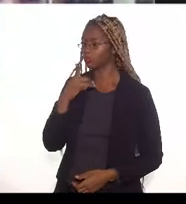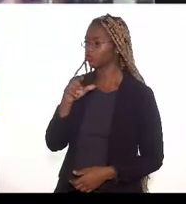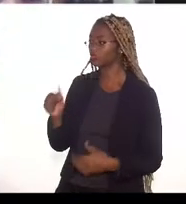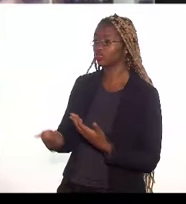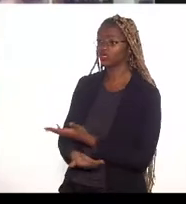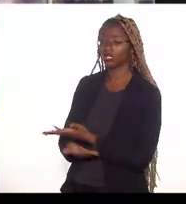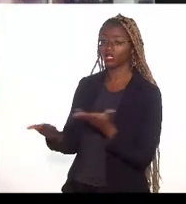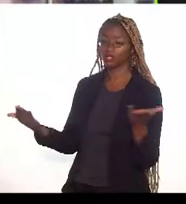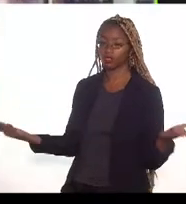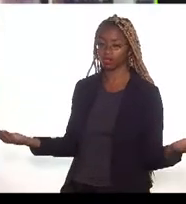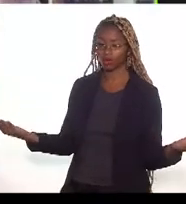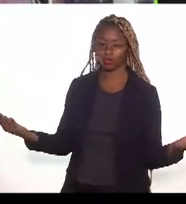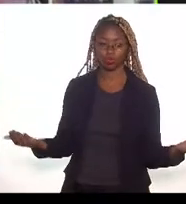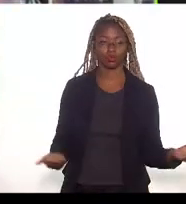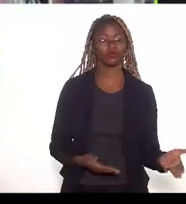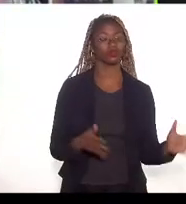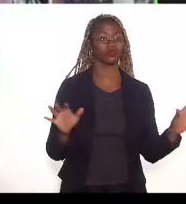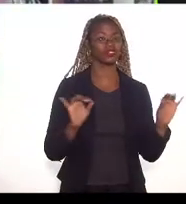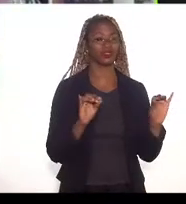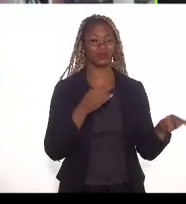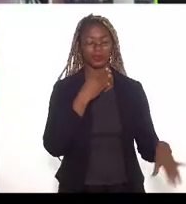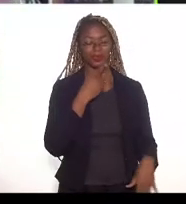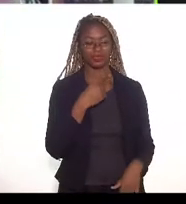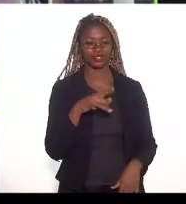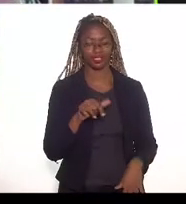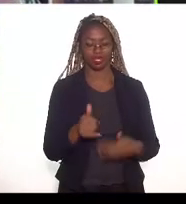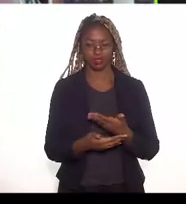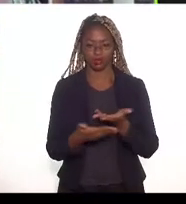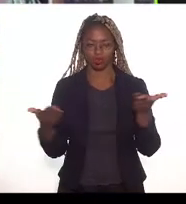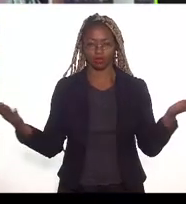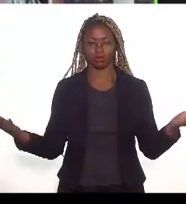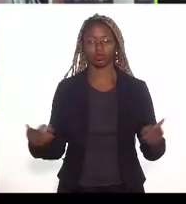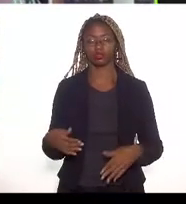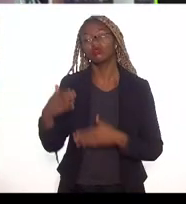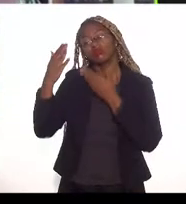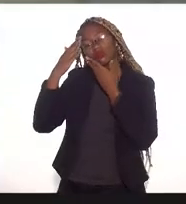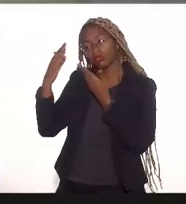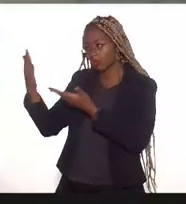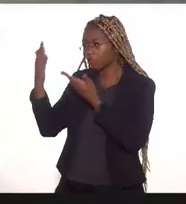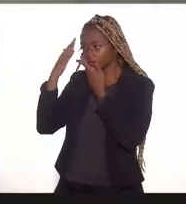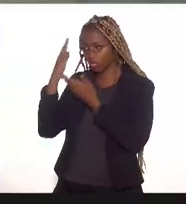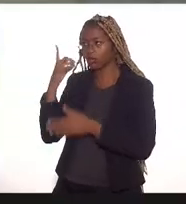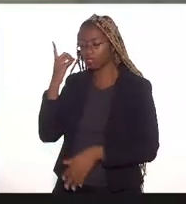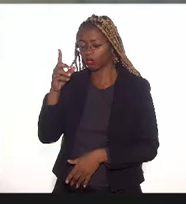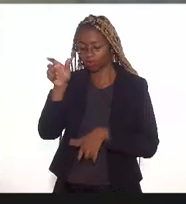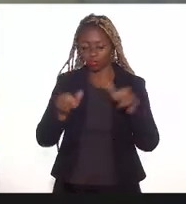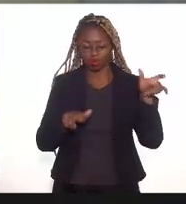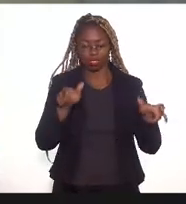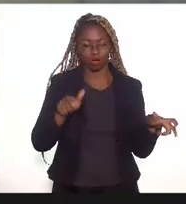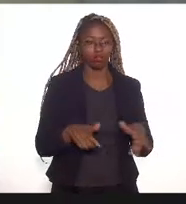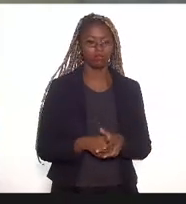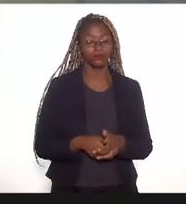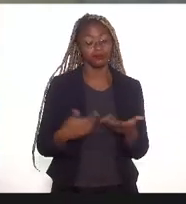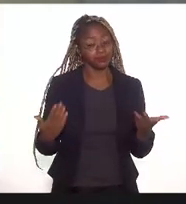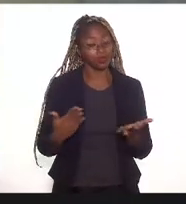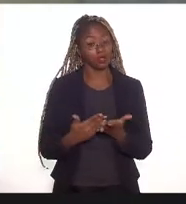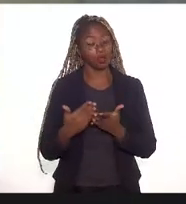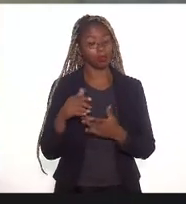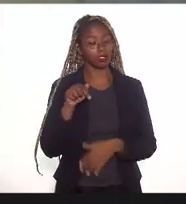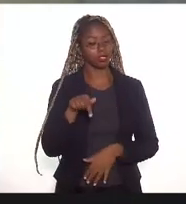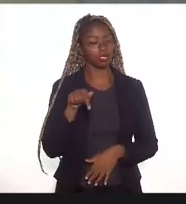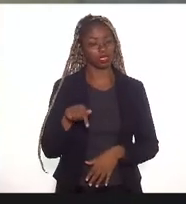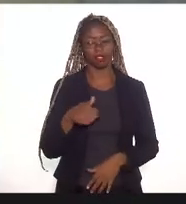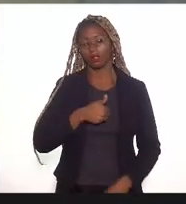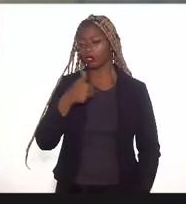Bom dia a todos, para todas e para todos. Obrigado, deputado. Então, vamos dar início aqui. Primeiro, eu vou